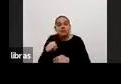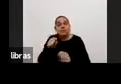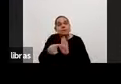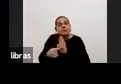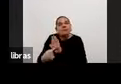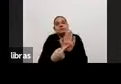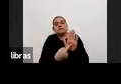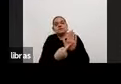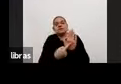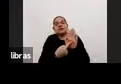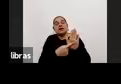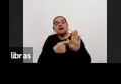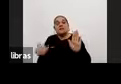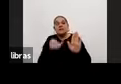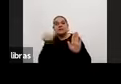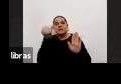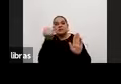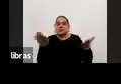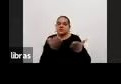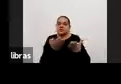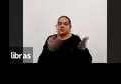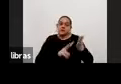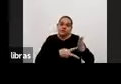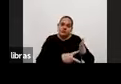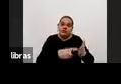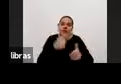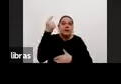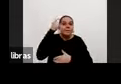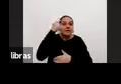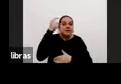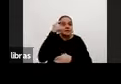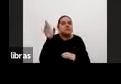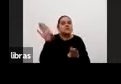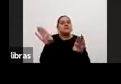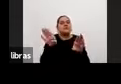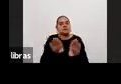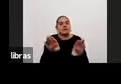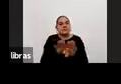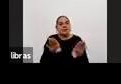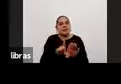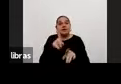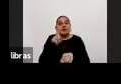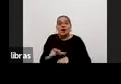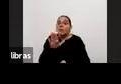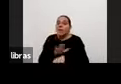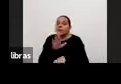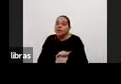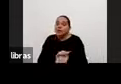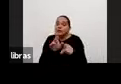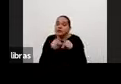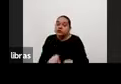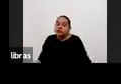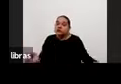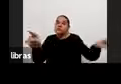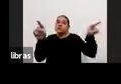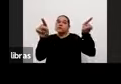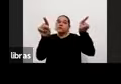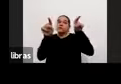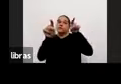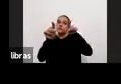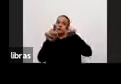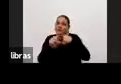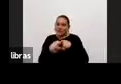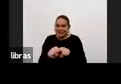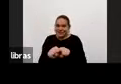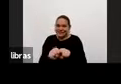sindical nesse tema essencial, que é a retomada, vamos dizer assim, de uma situação